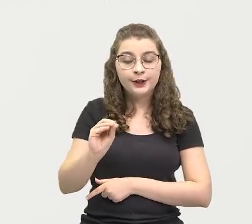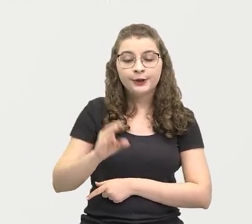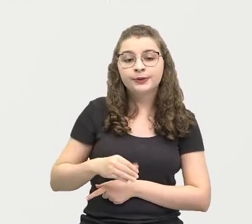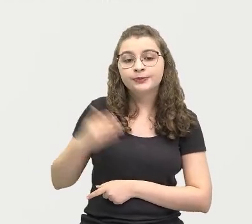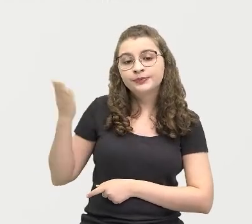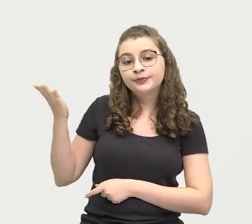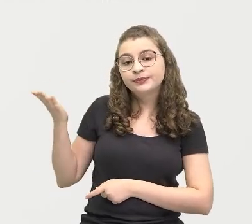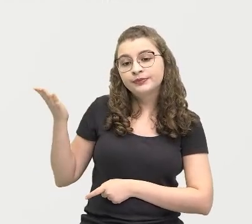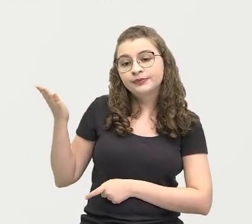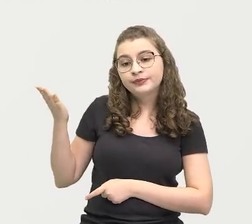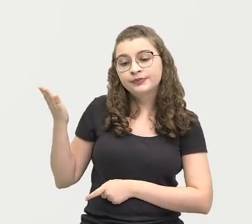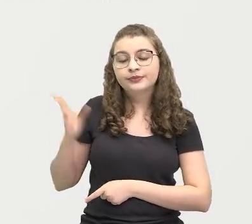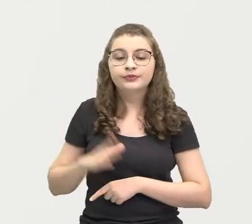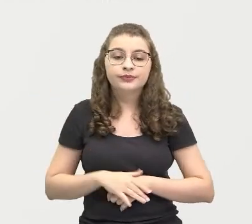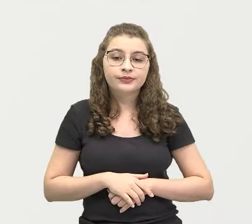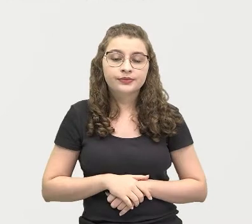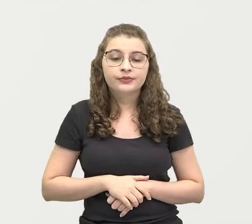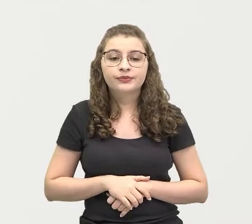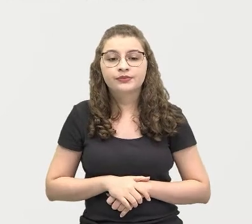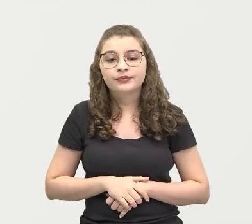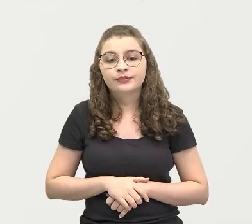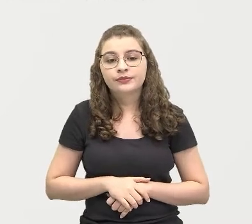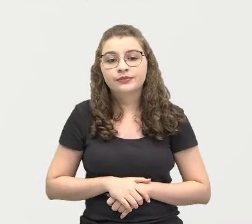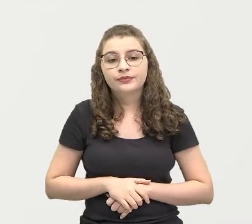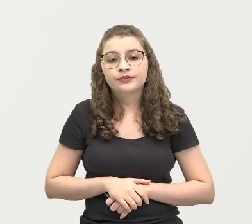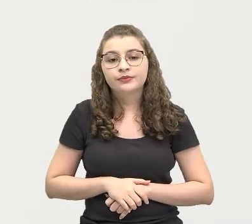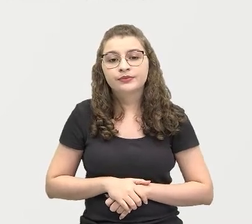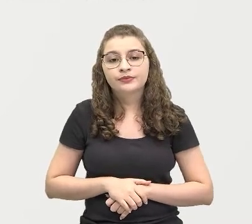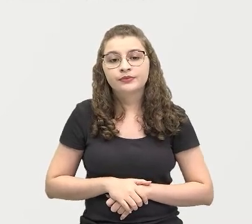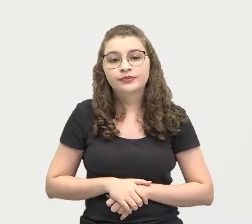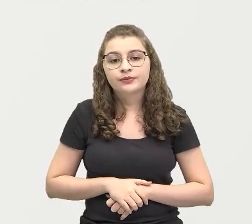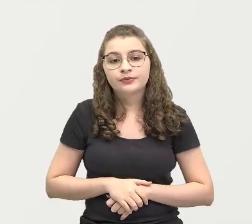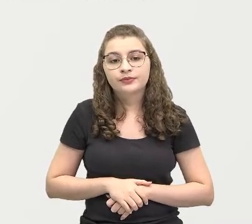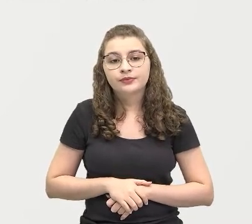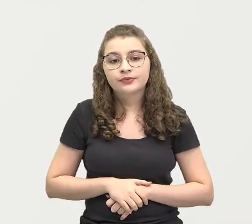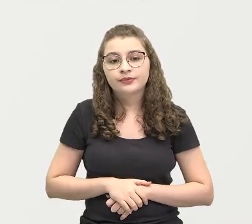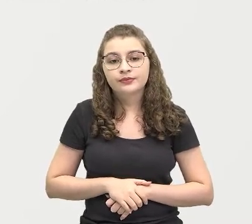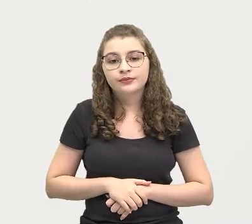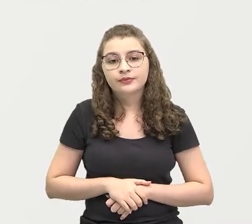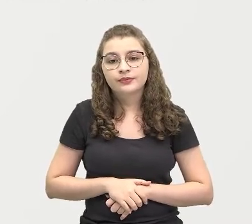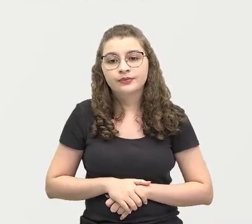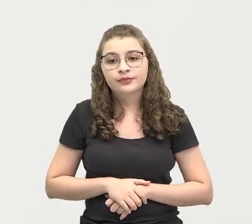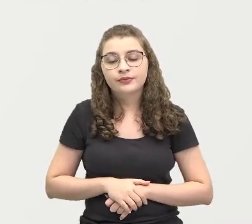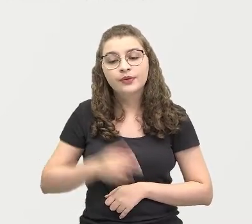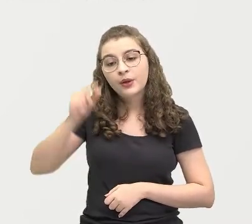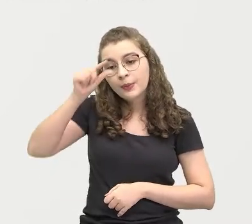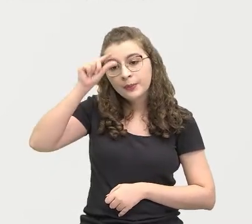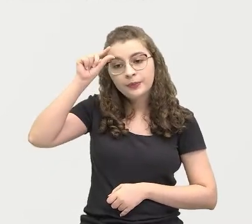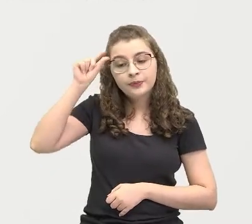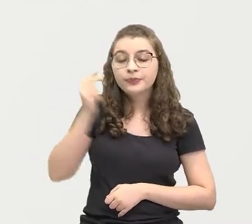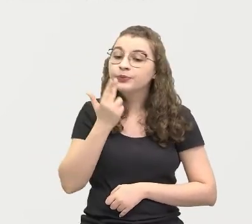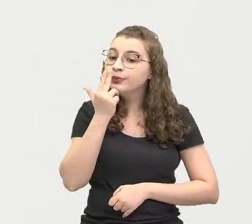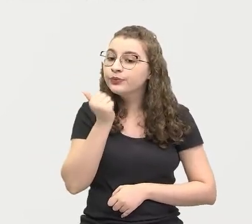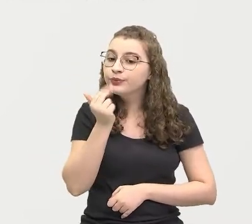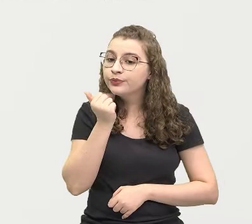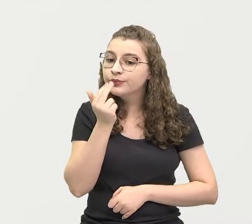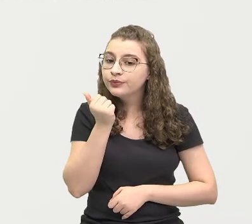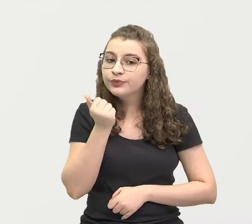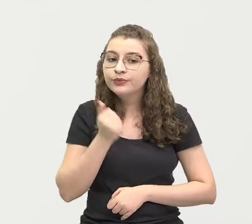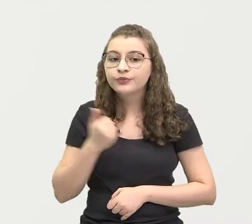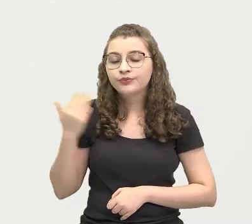do livro Triste Fim de Policarpo Quaresma. O que mais que nós temos aqui? Olha só, Monteiro Lobato, vamos analisar